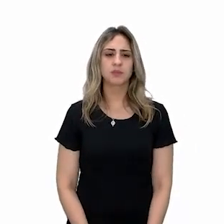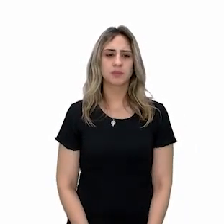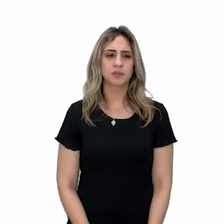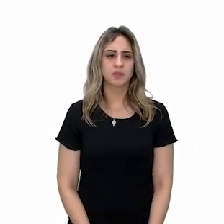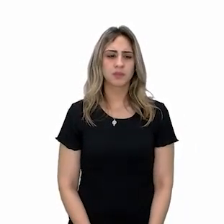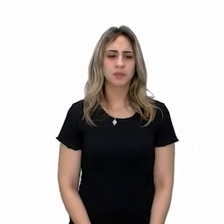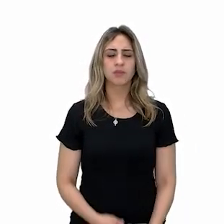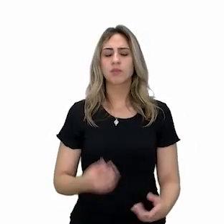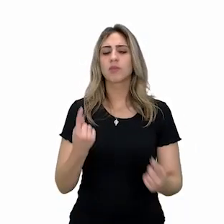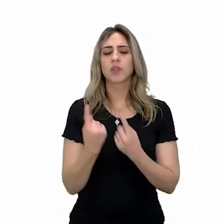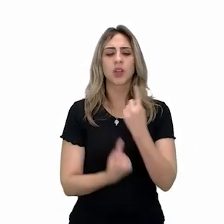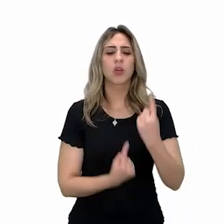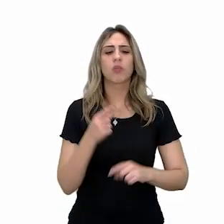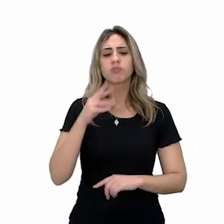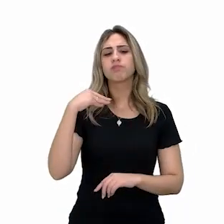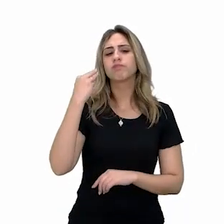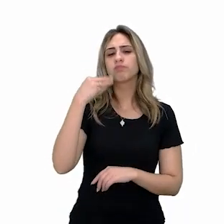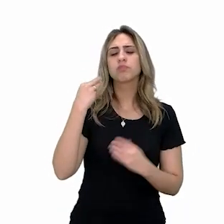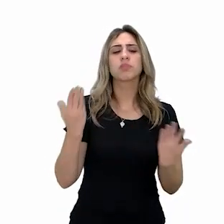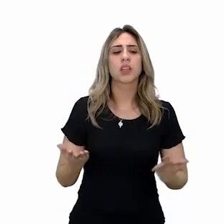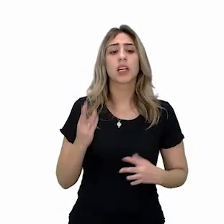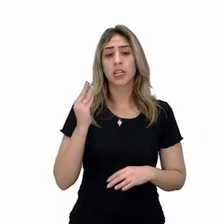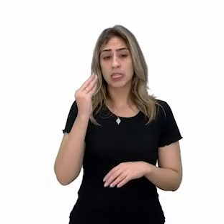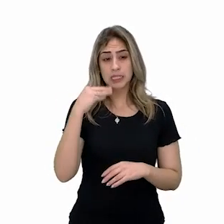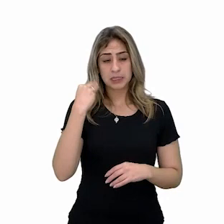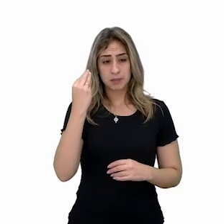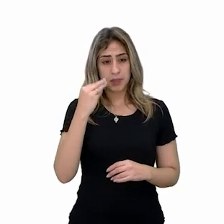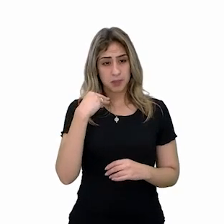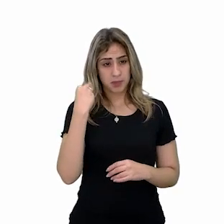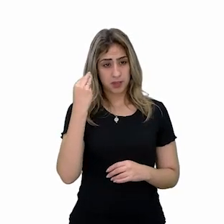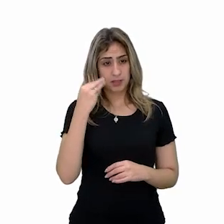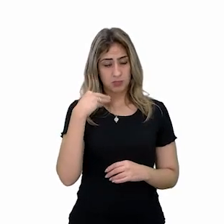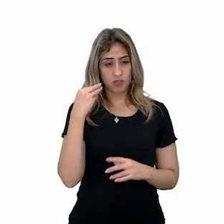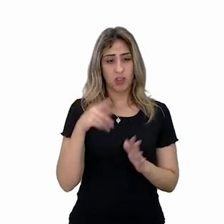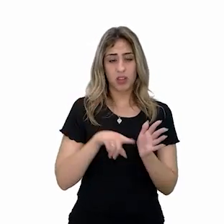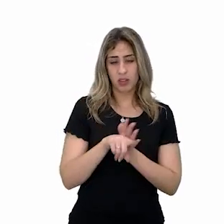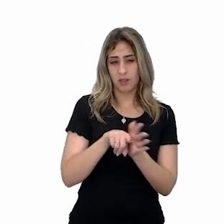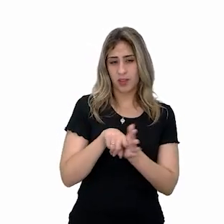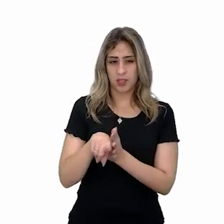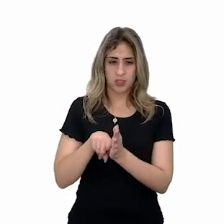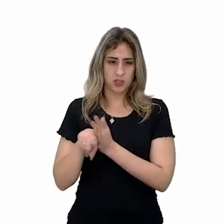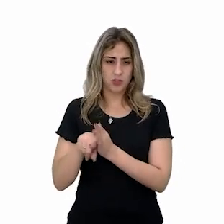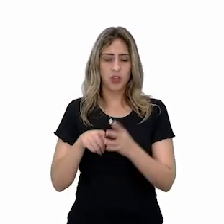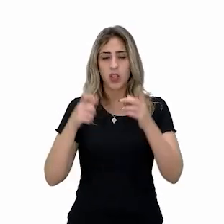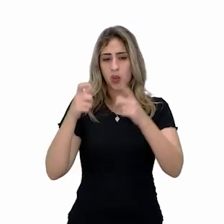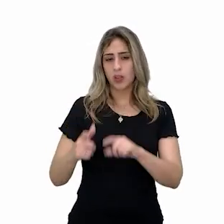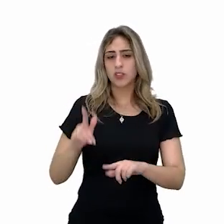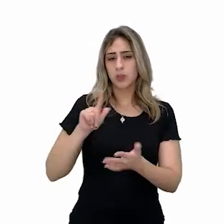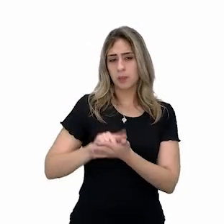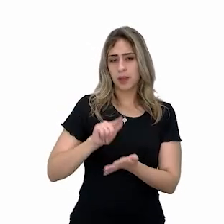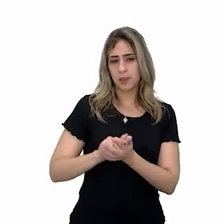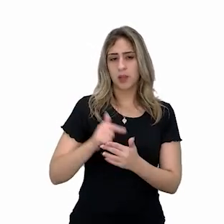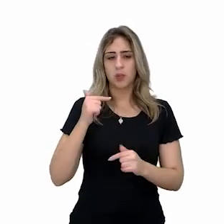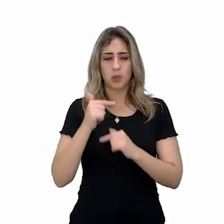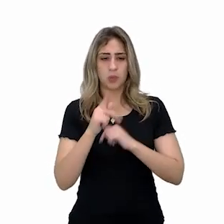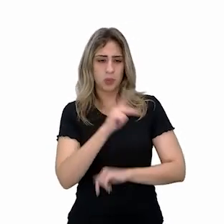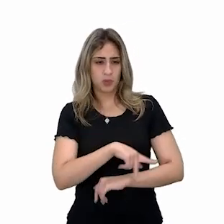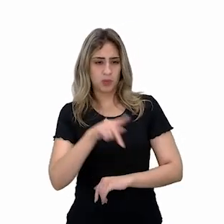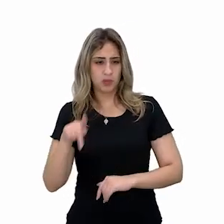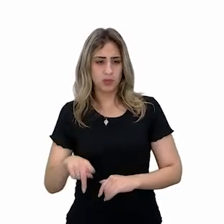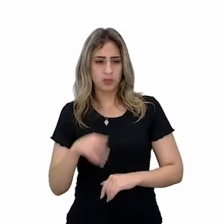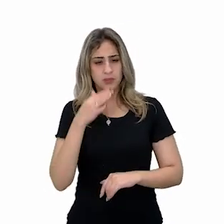Então, qual é esse experimento? Ele é um experimento investigativo, onde o papel do professor é